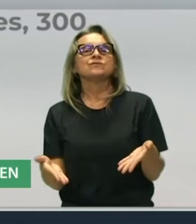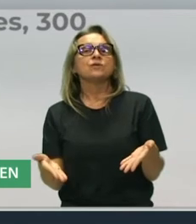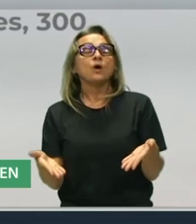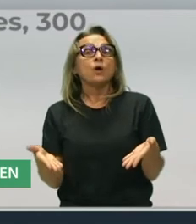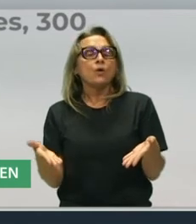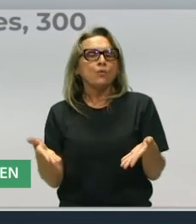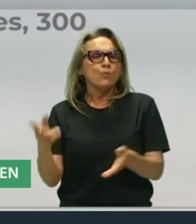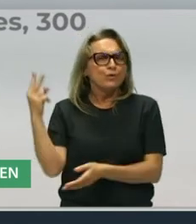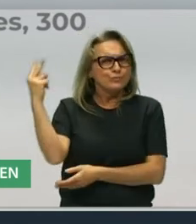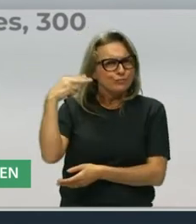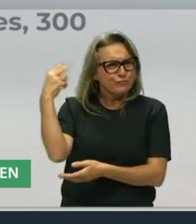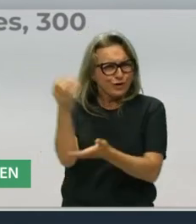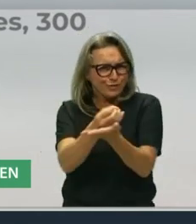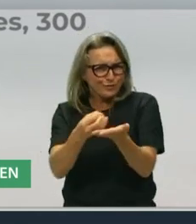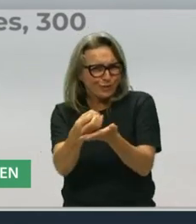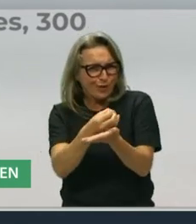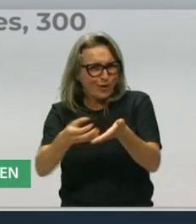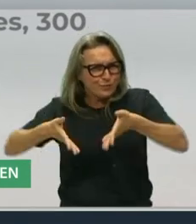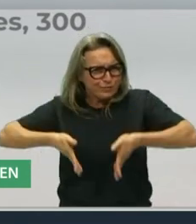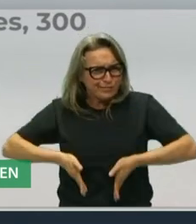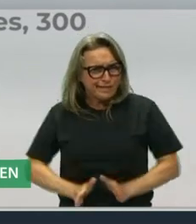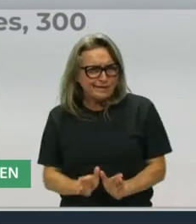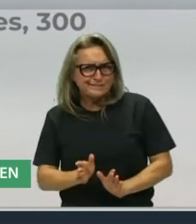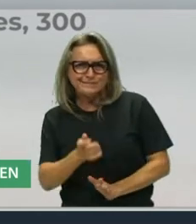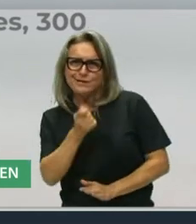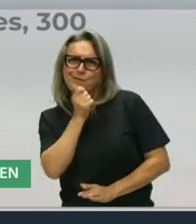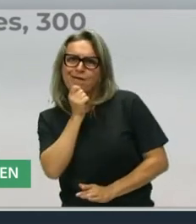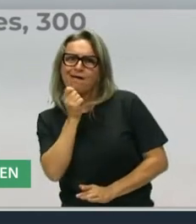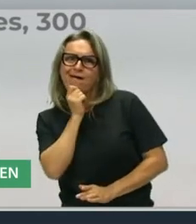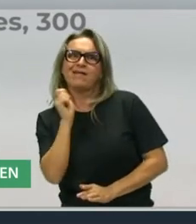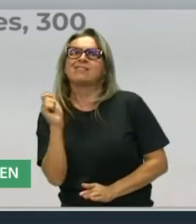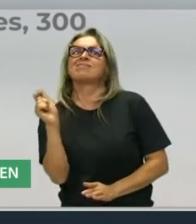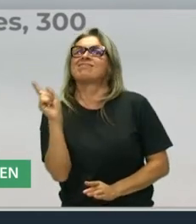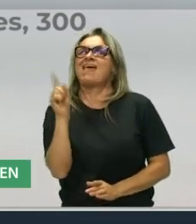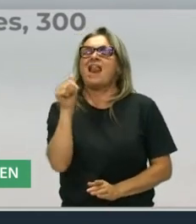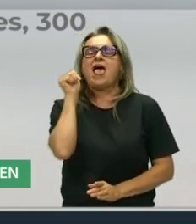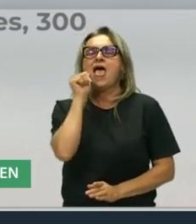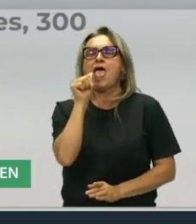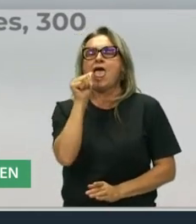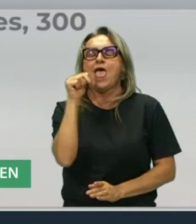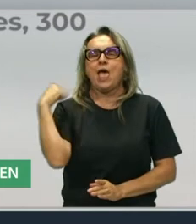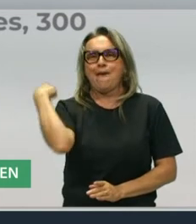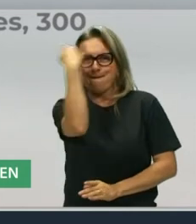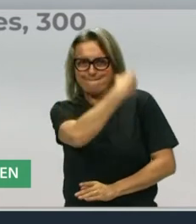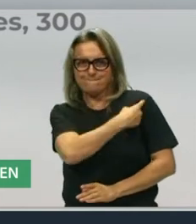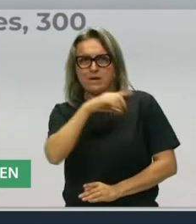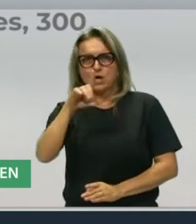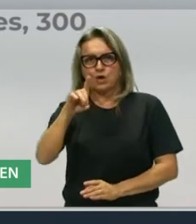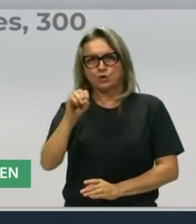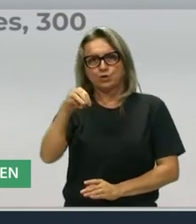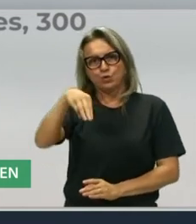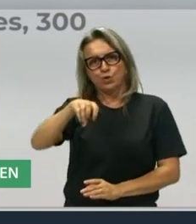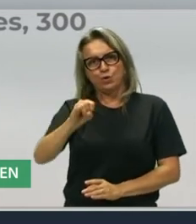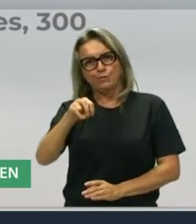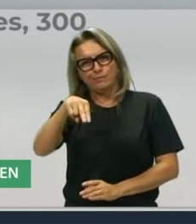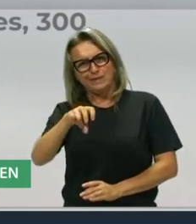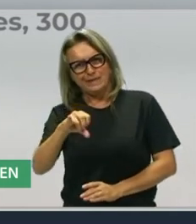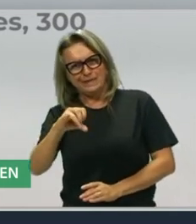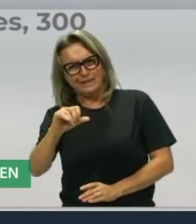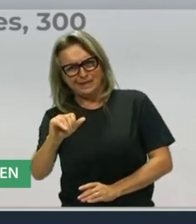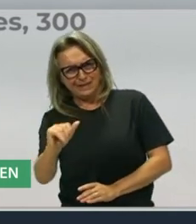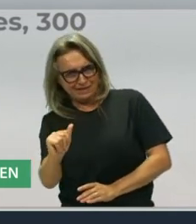Quando o vereador Otto nasceu, ainda não, ainda era a irmã Dominícia. Mas nós já estamos há